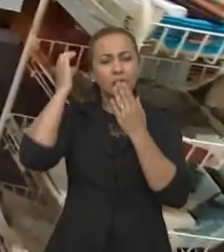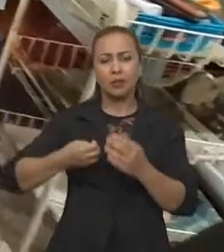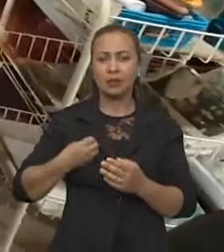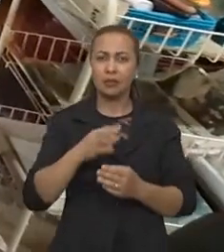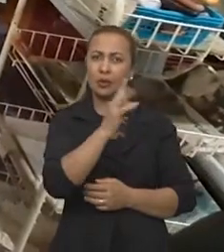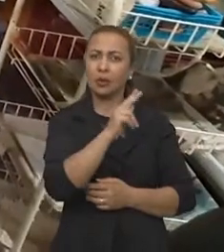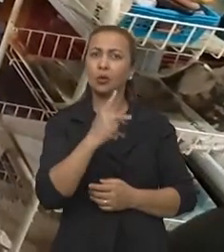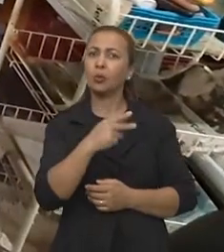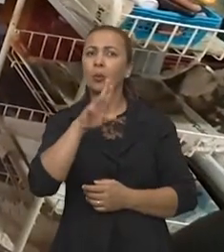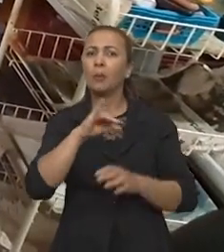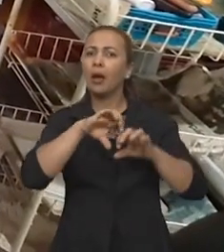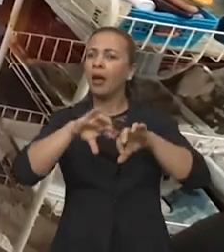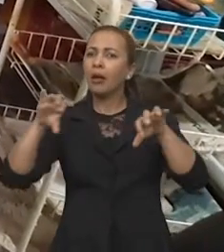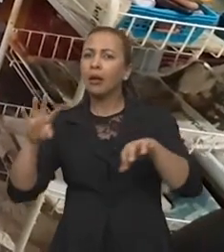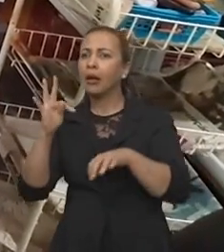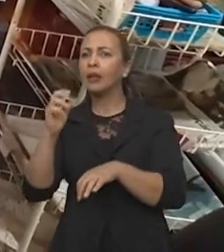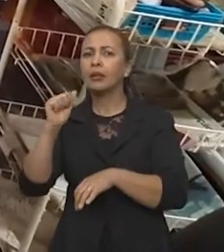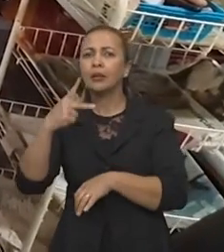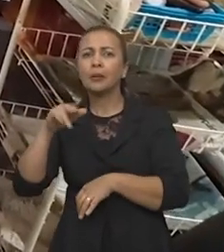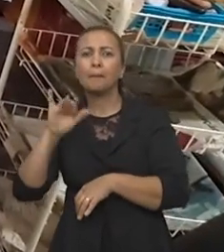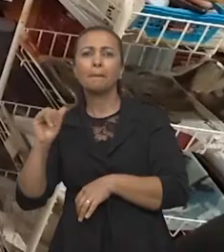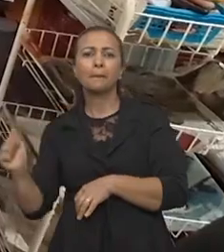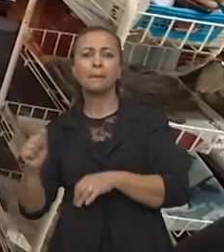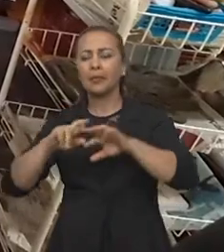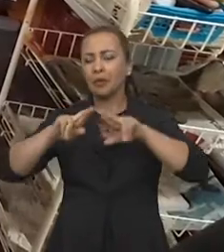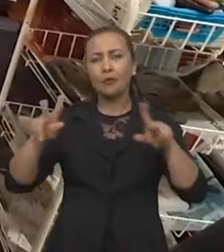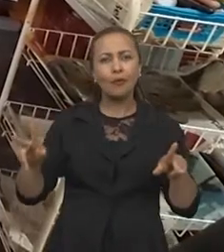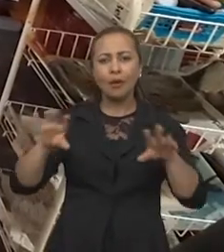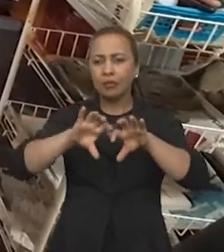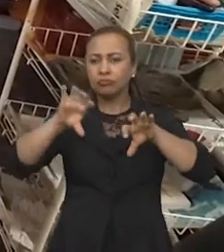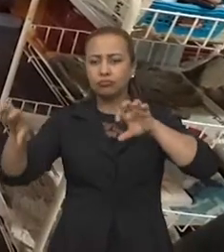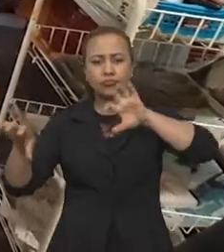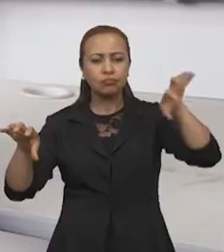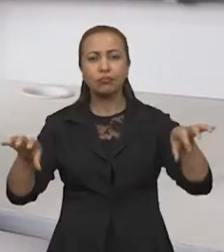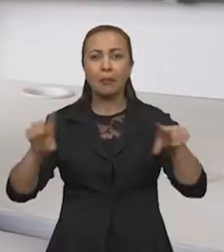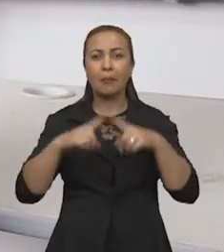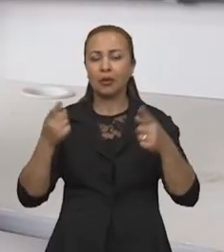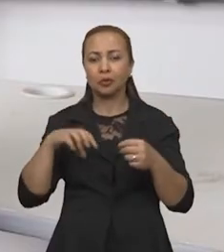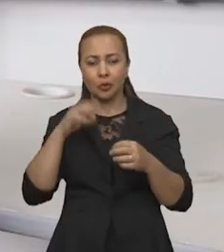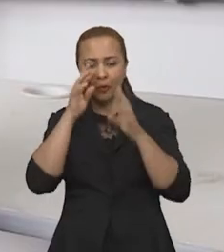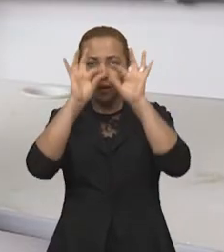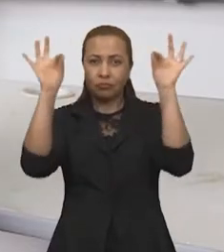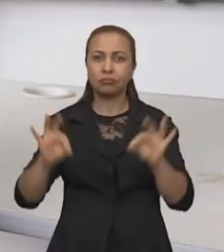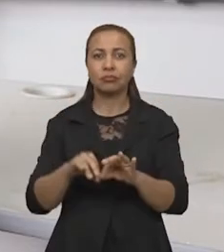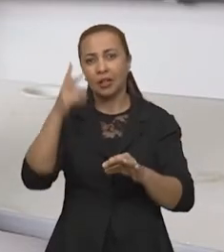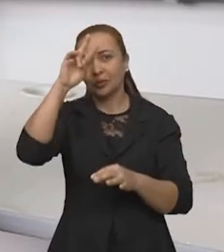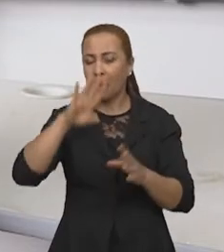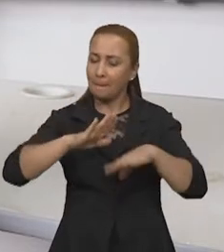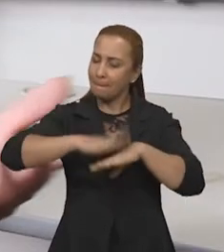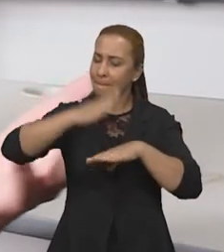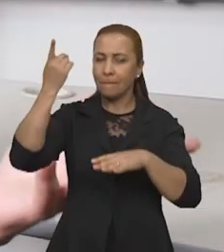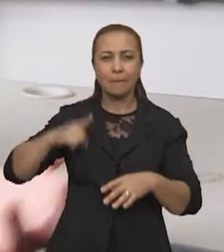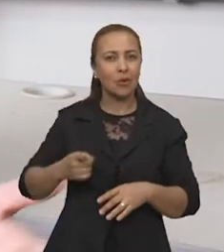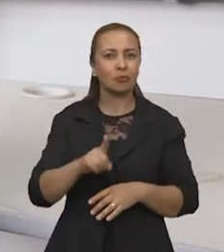em uma região e os tapuias estavam em outra, era uma informação comum a todos, né? E ao participar desse projeto, nós vimos que a